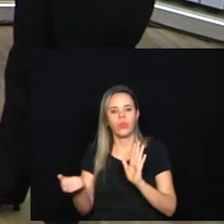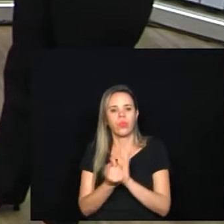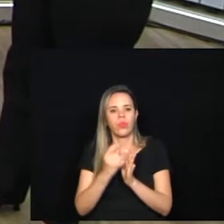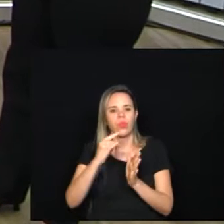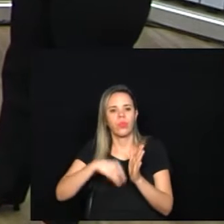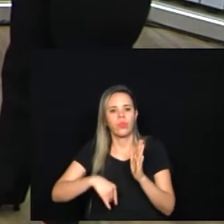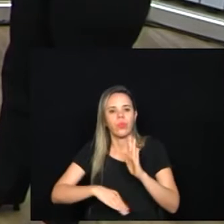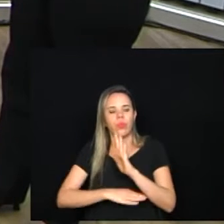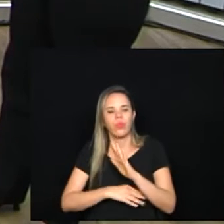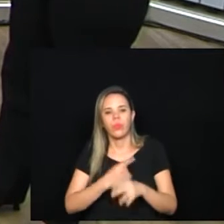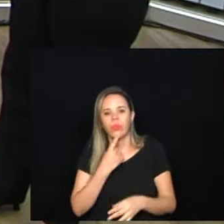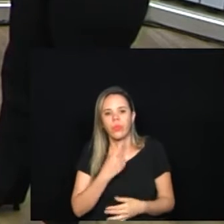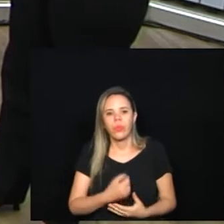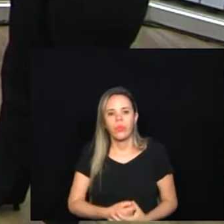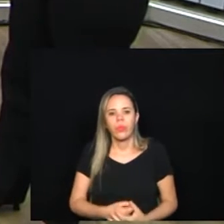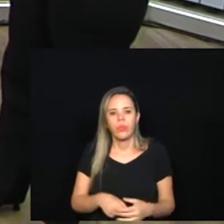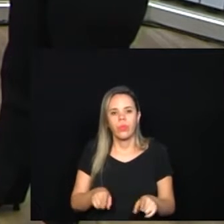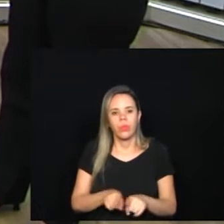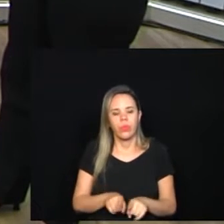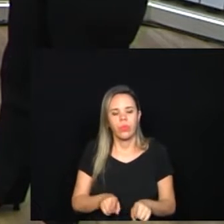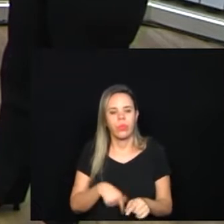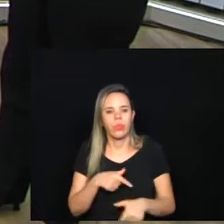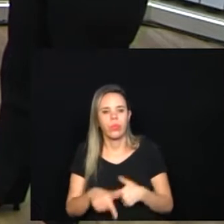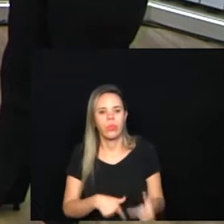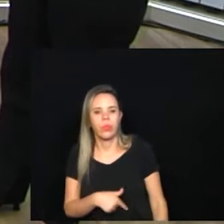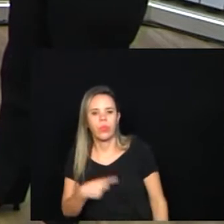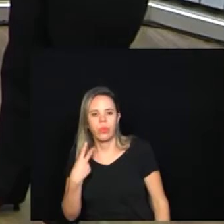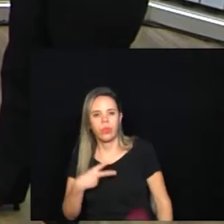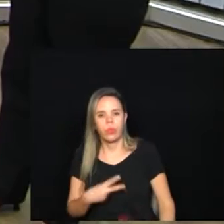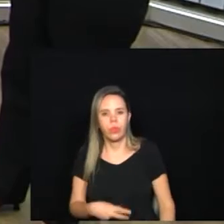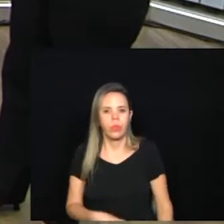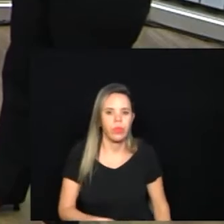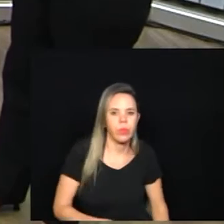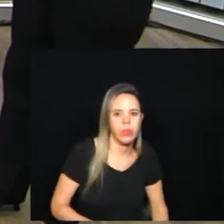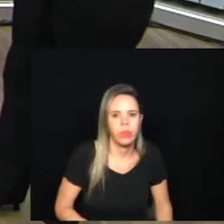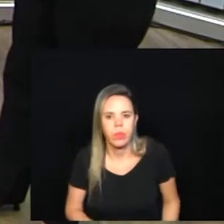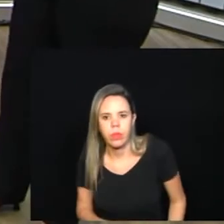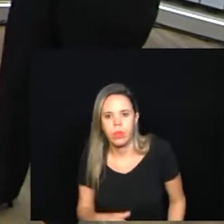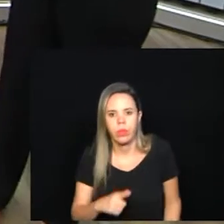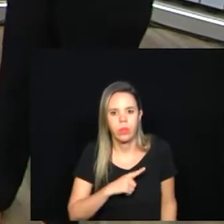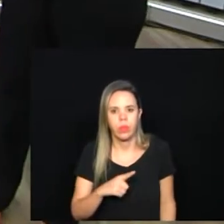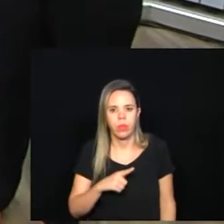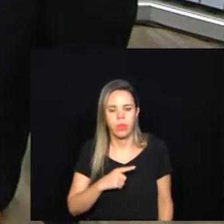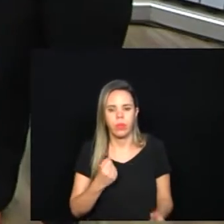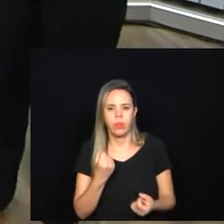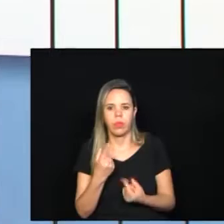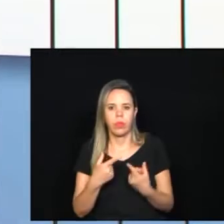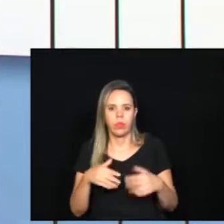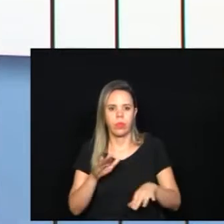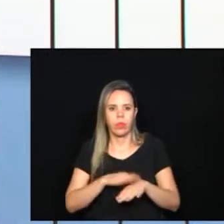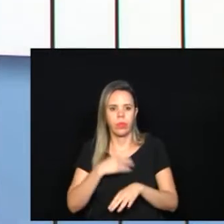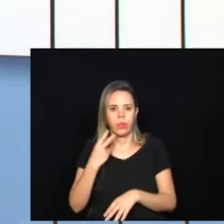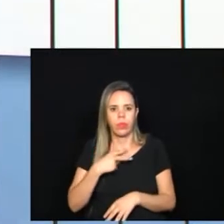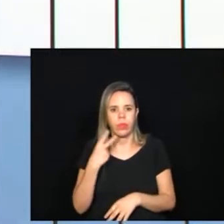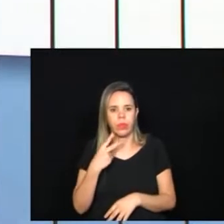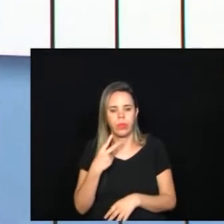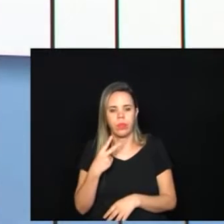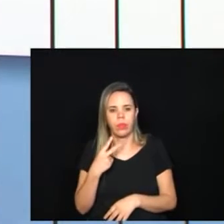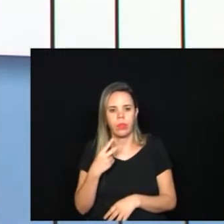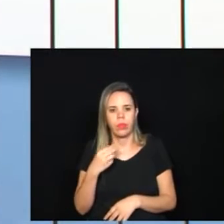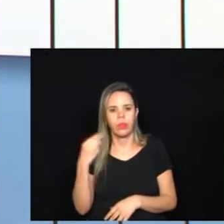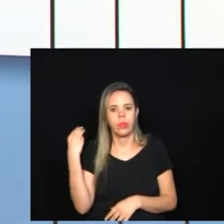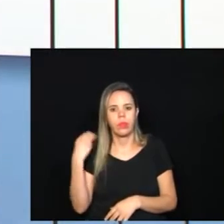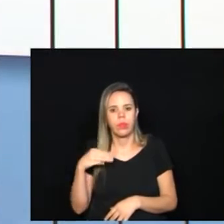protocolados aqui na Câmara de Campinas, também neste trabalho dos parlamentares. A gente tem um deles que é de autoria da vereadora